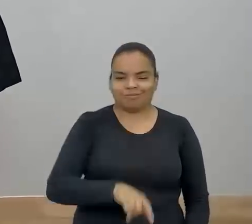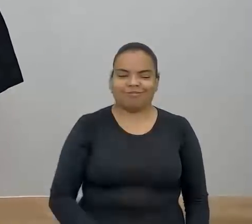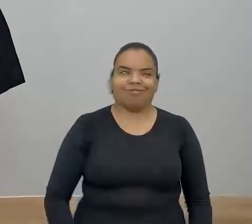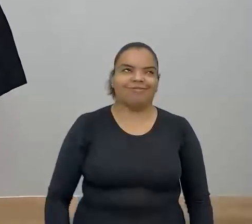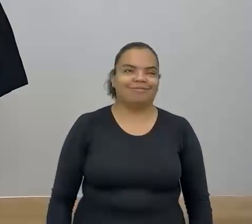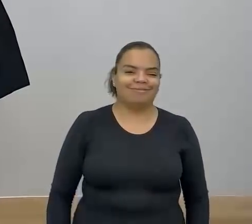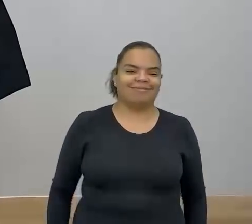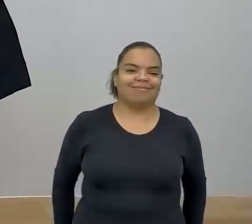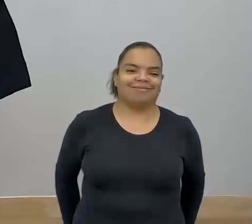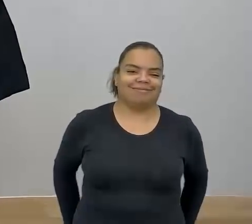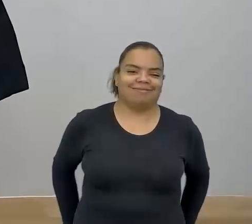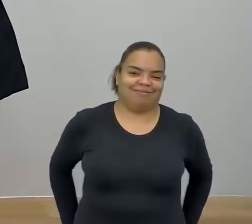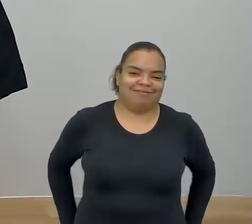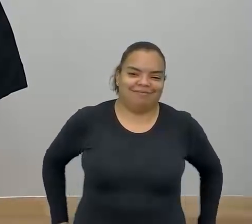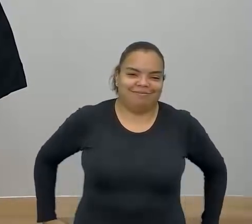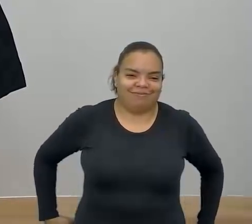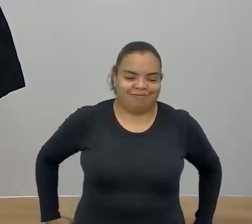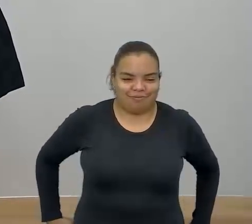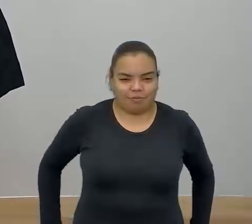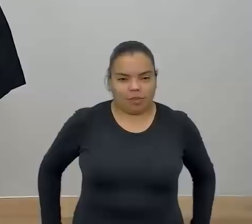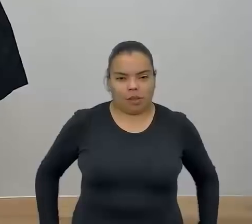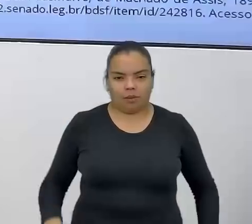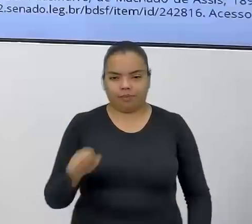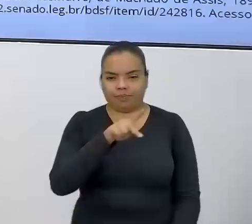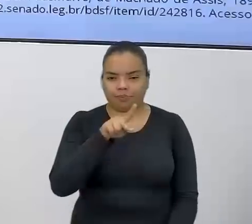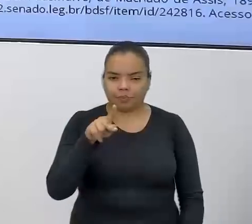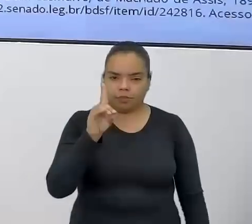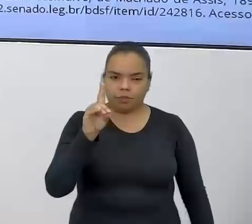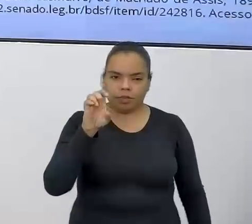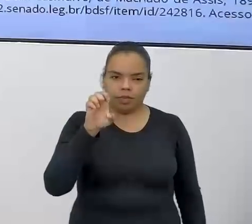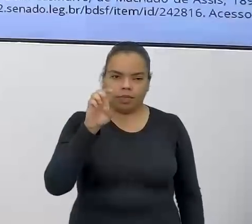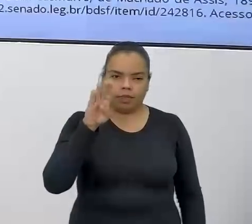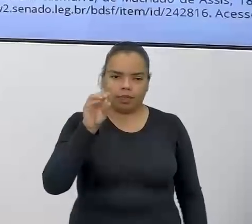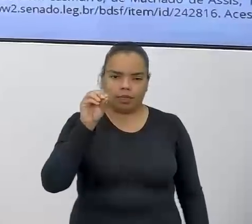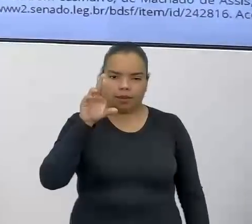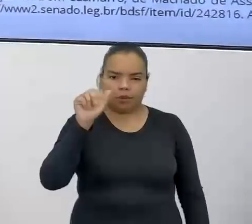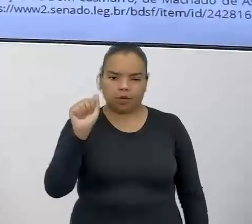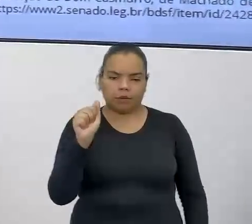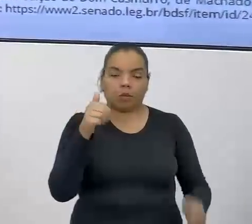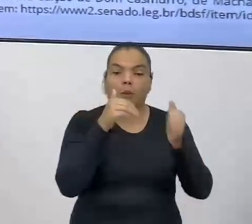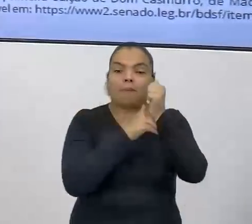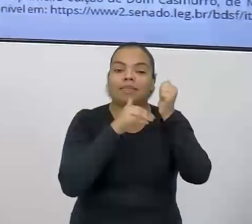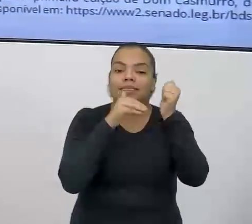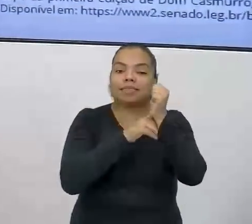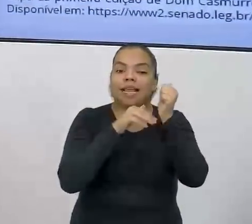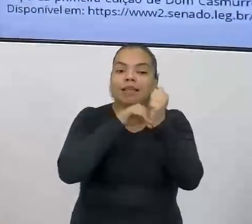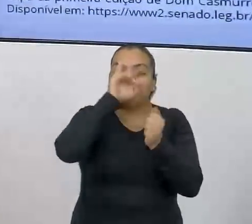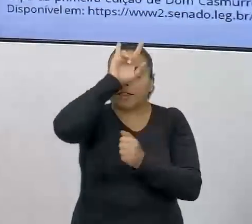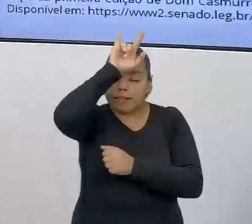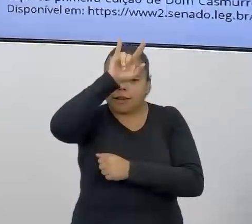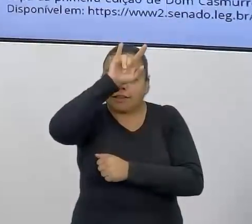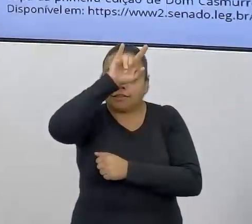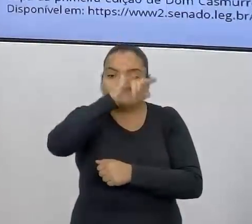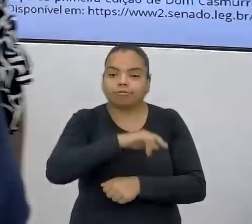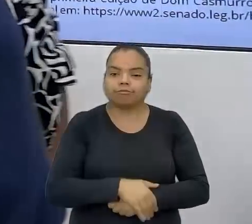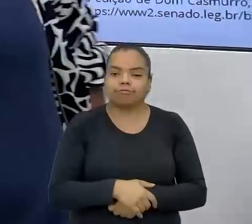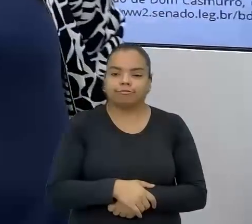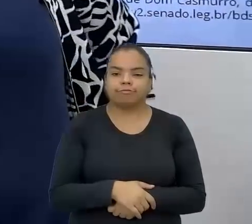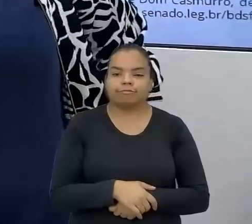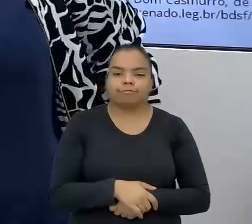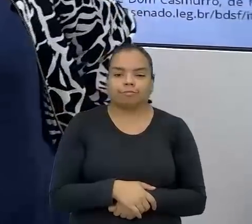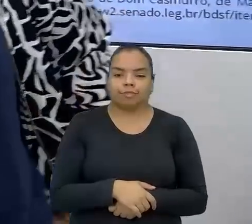É isso aí. A professora Débora colocou o mistério na traição. A gente tem aqui